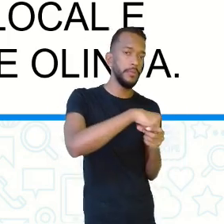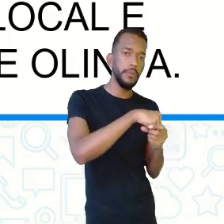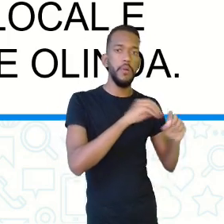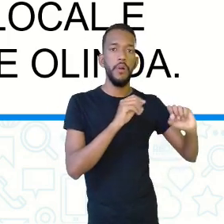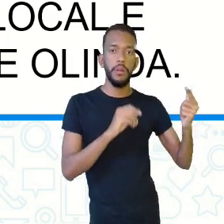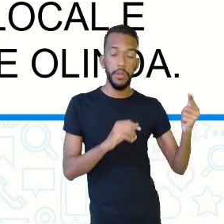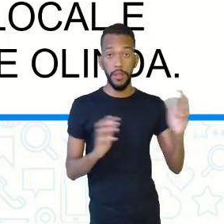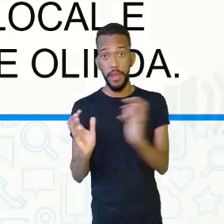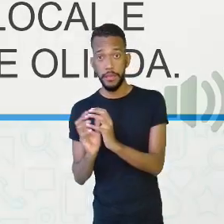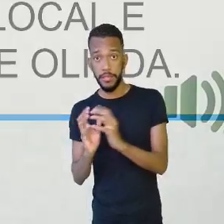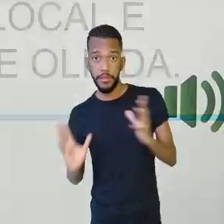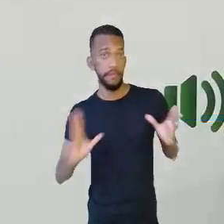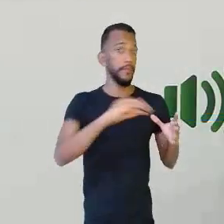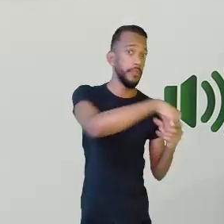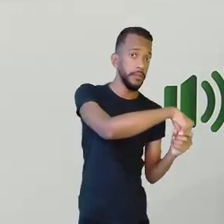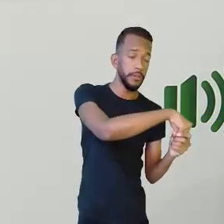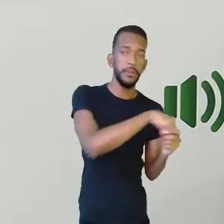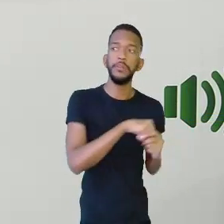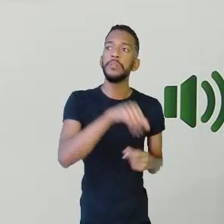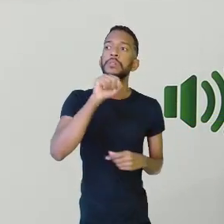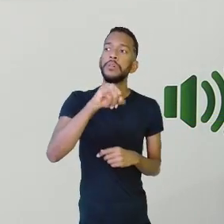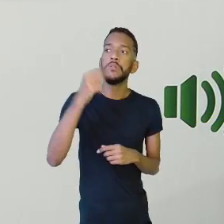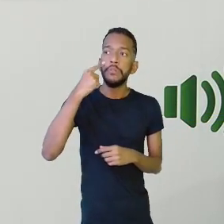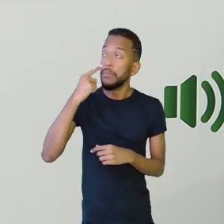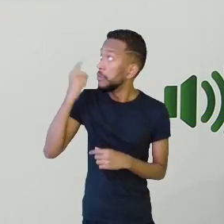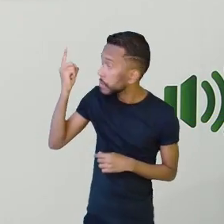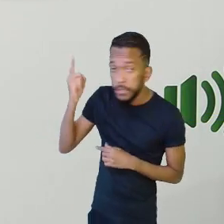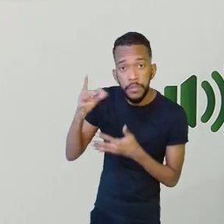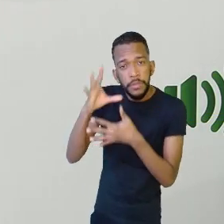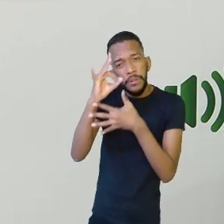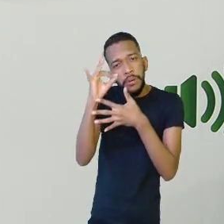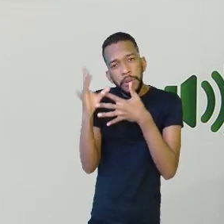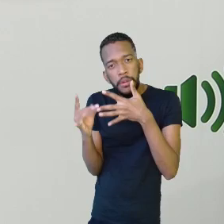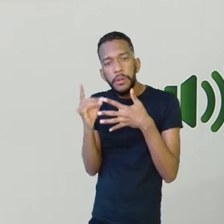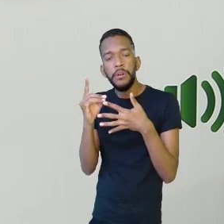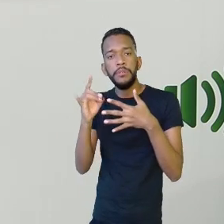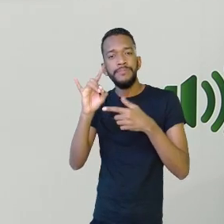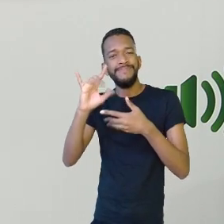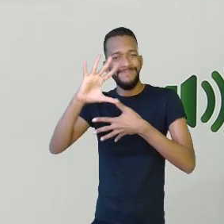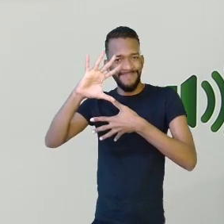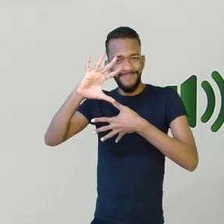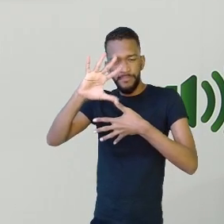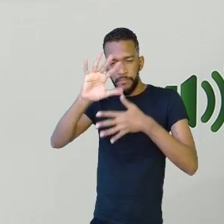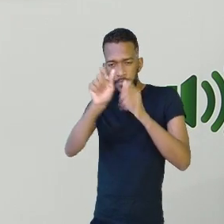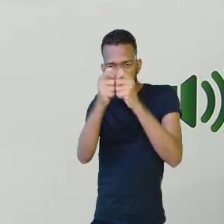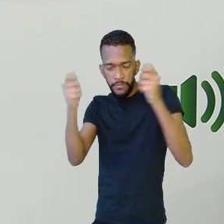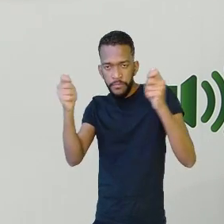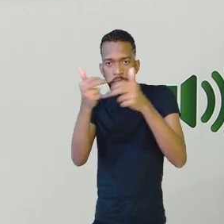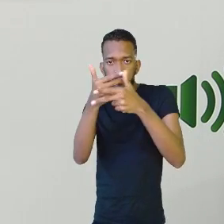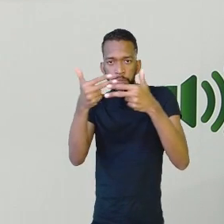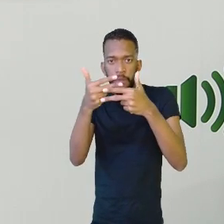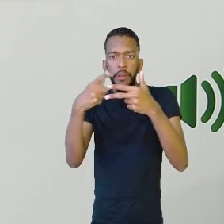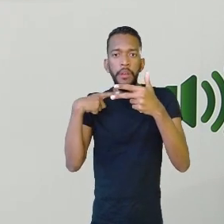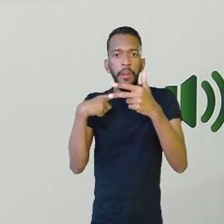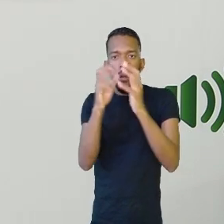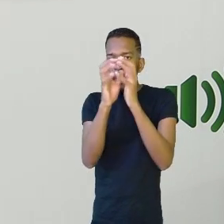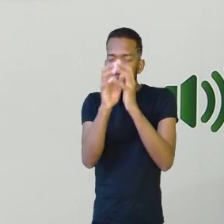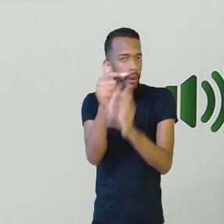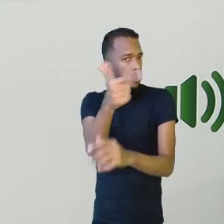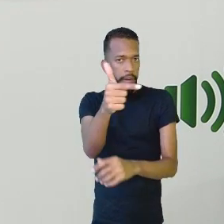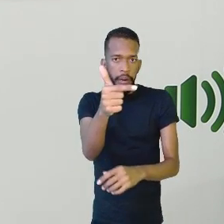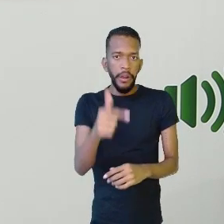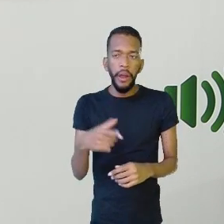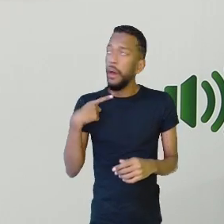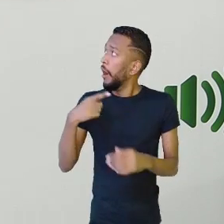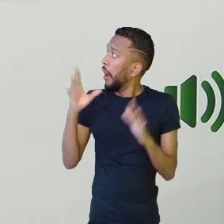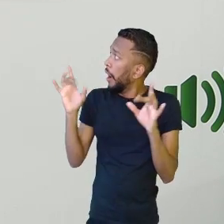Se nós procurarmos aqui nesse mapa detalhes, nós vamos perceber que Recife, na verdade, não existe. Era apenas